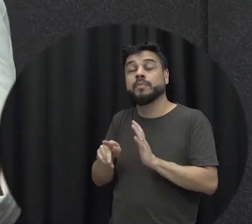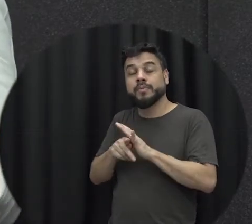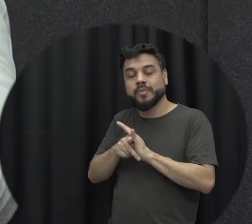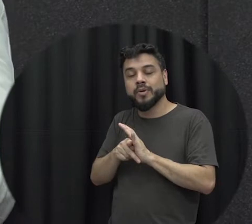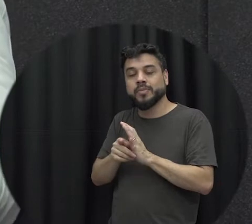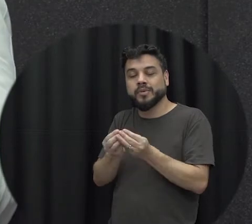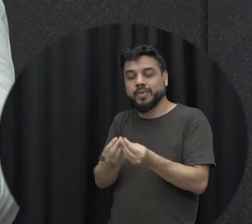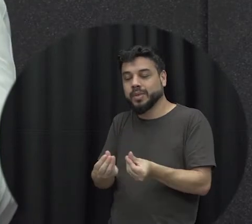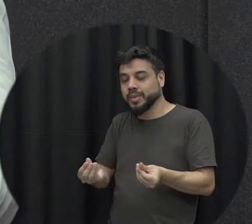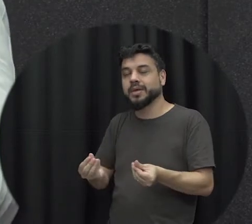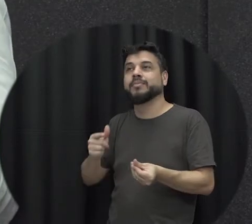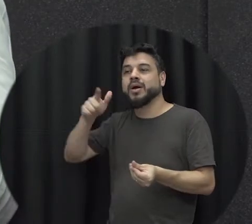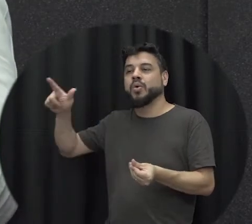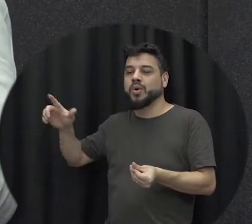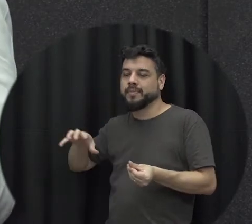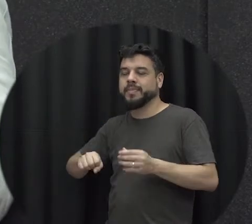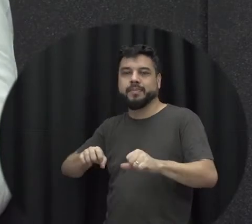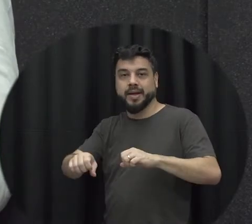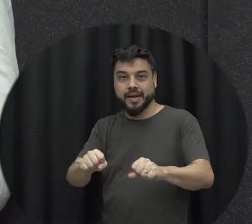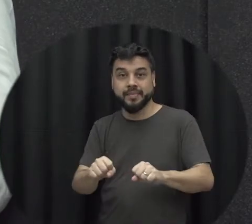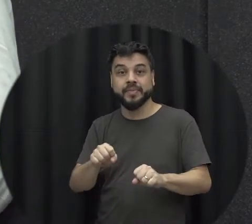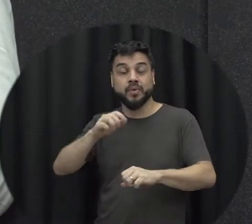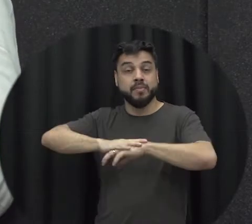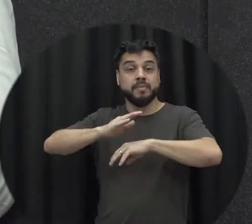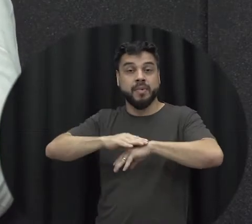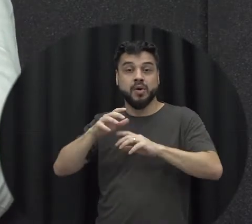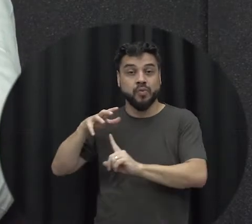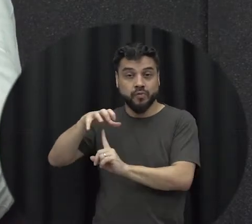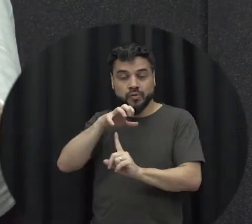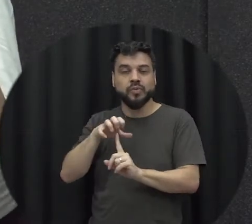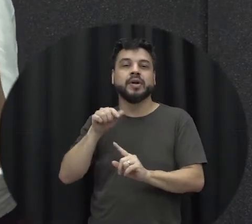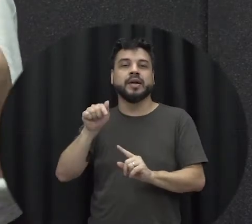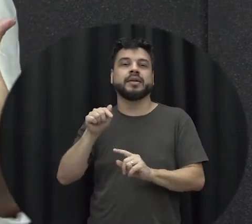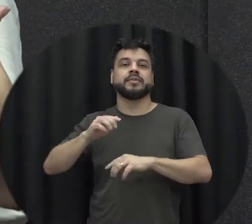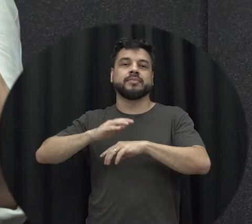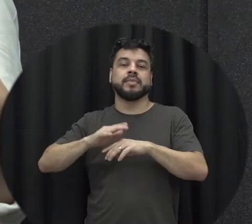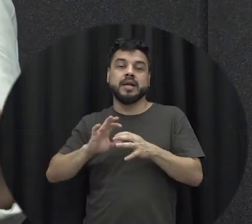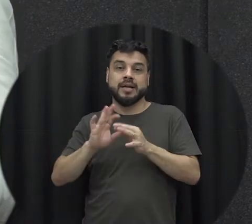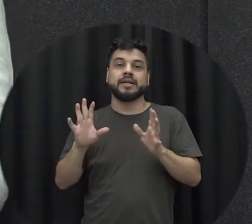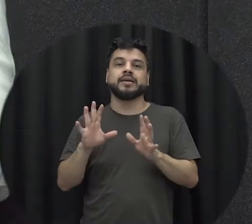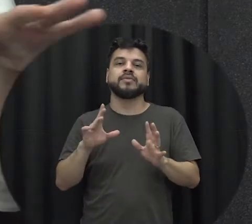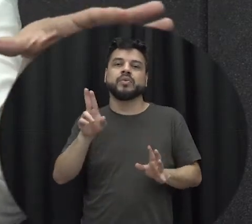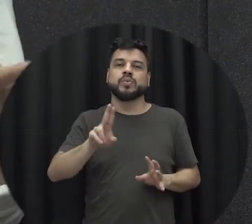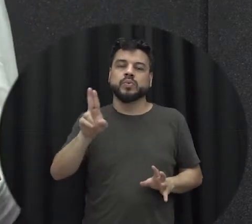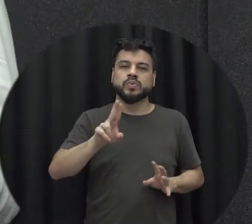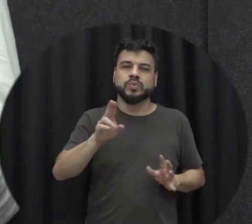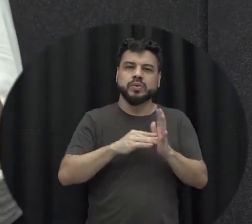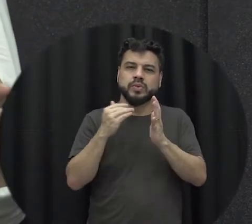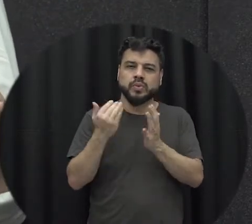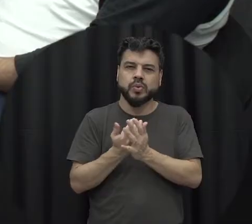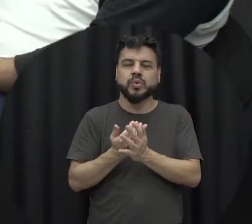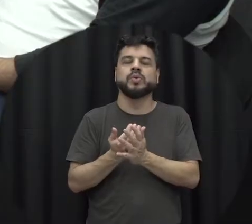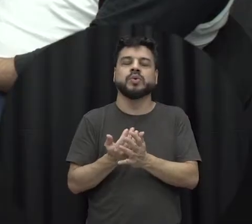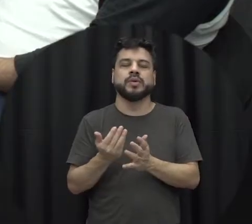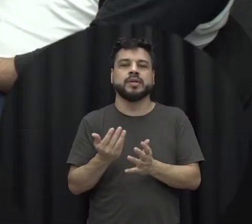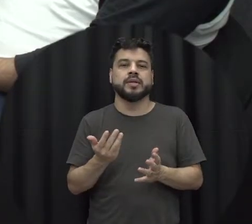usar. Então, o papel do fungo nessa biorremediação é que ele permite um uso de toda a